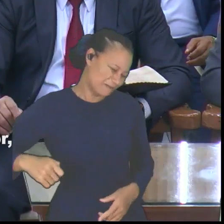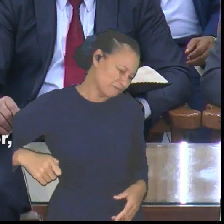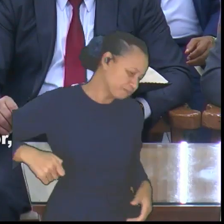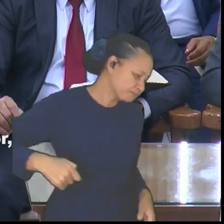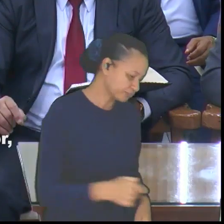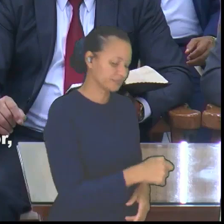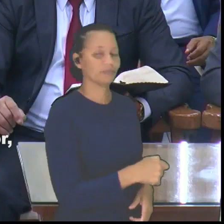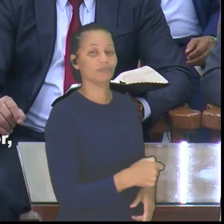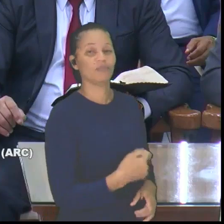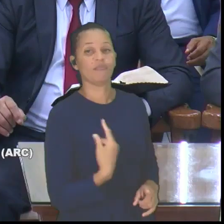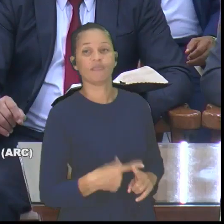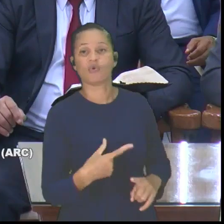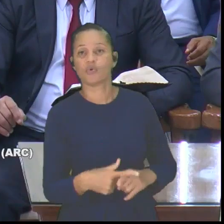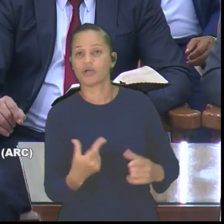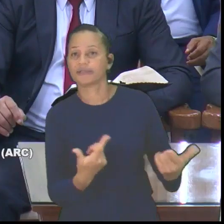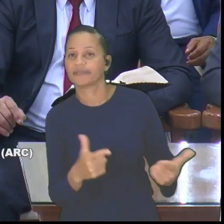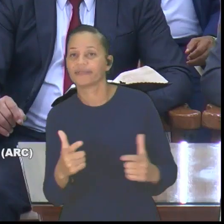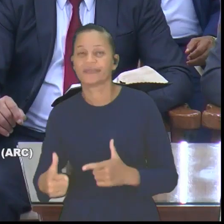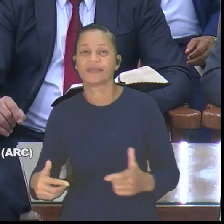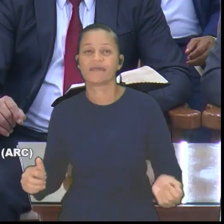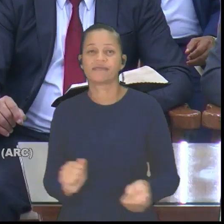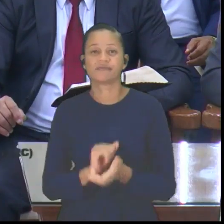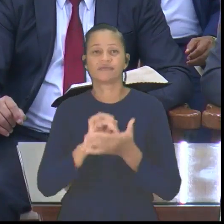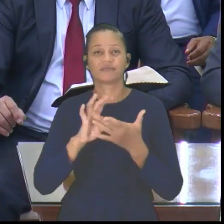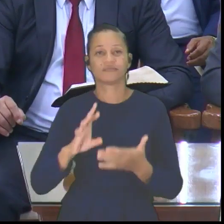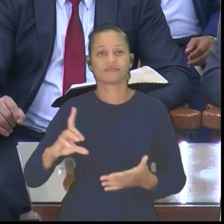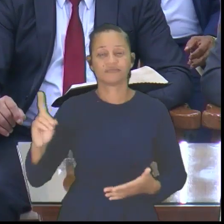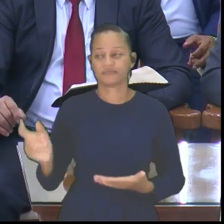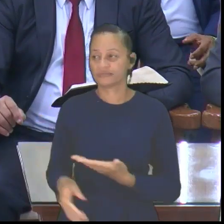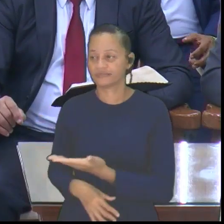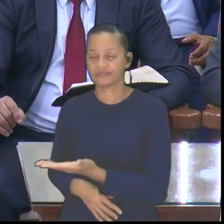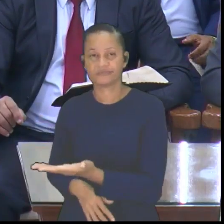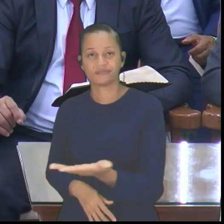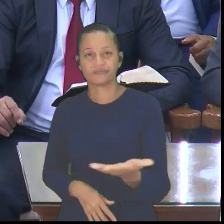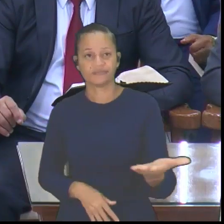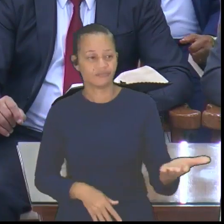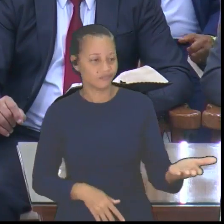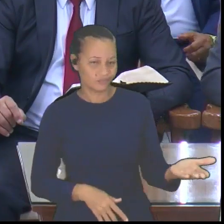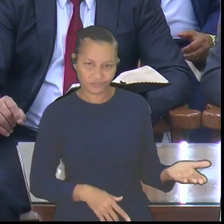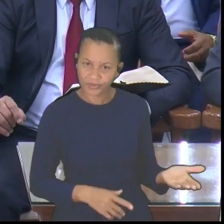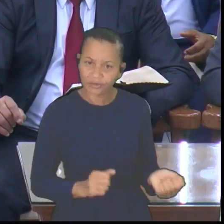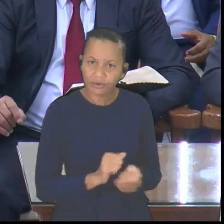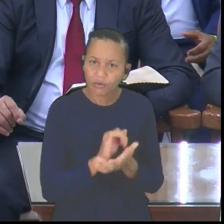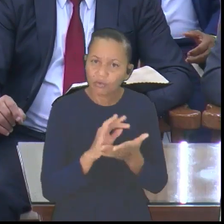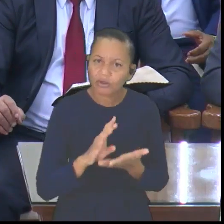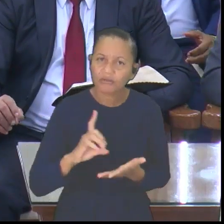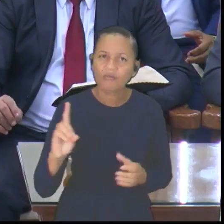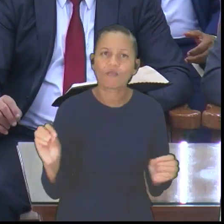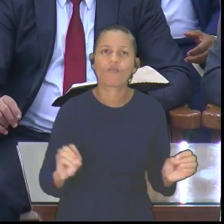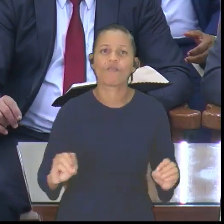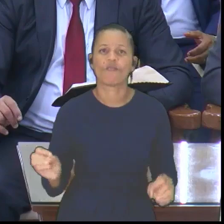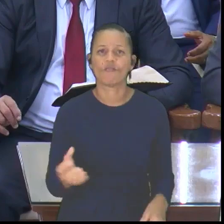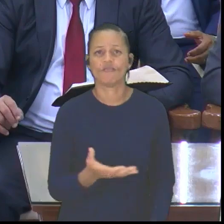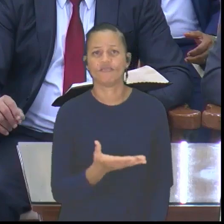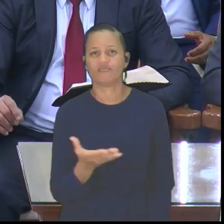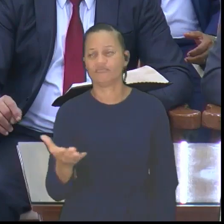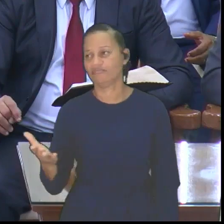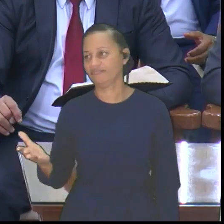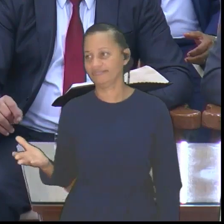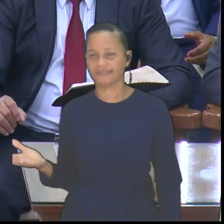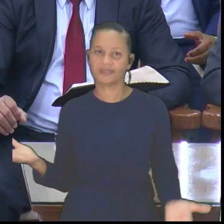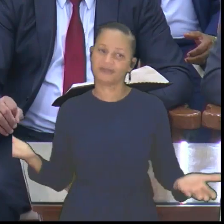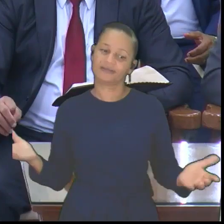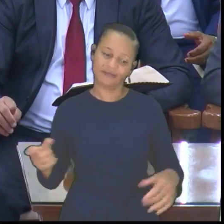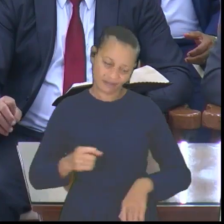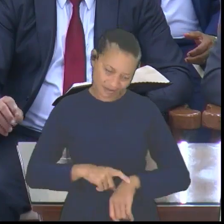a Deus. Aí aqui não tem gente que não dá glória a Deus. Todo mundo dá glória a Deus, não dá? Não dá? E quem vai deixar de dar glória a Deus